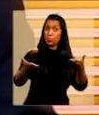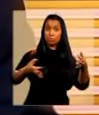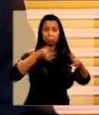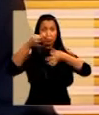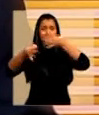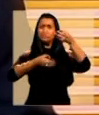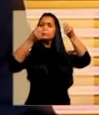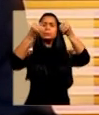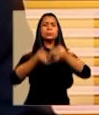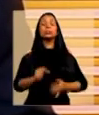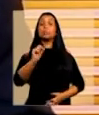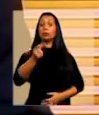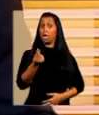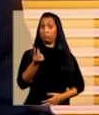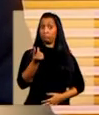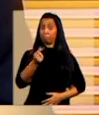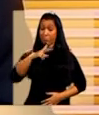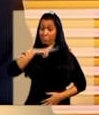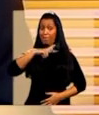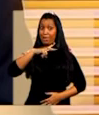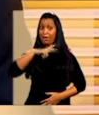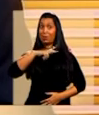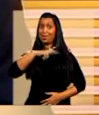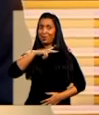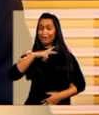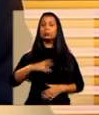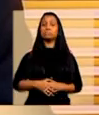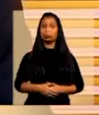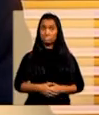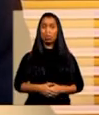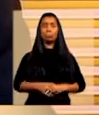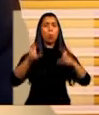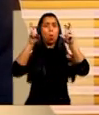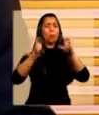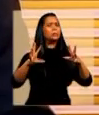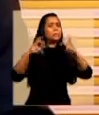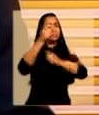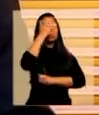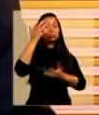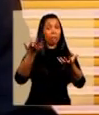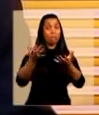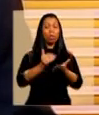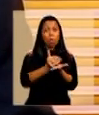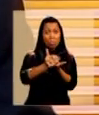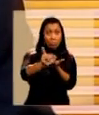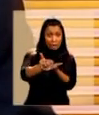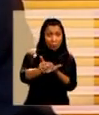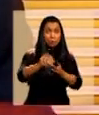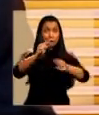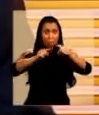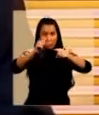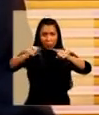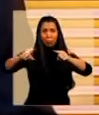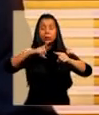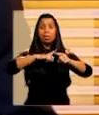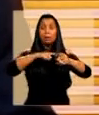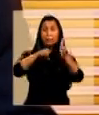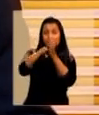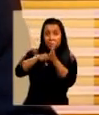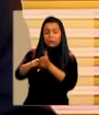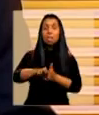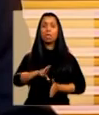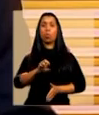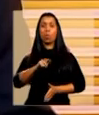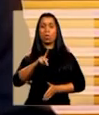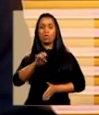E hoje o Ponto de Vista falando sobre finanças pessoais, um assunto que interessa a todo mundo. Já inicio dando um dado aí para você, uma